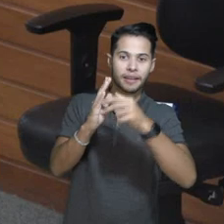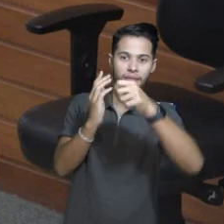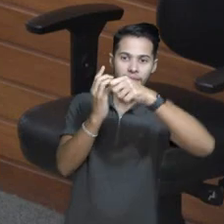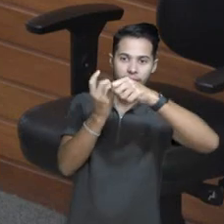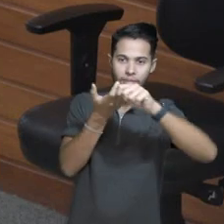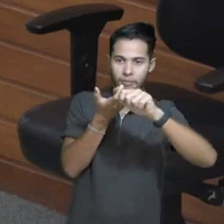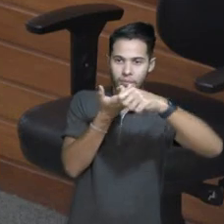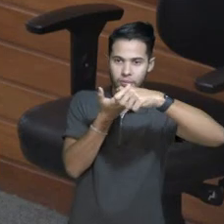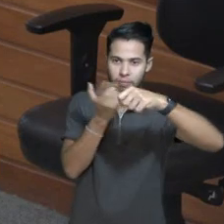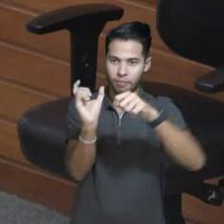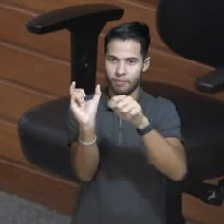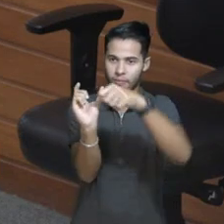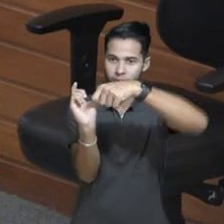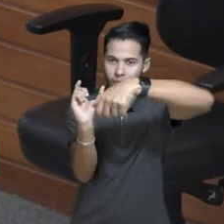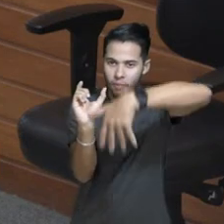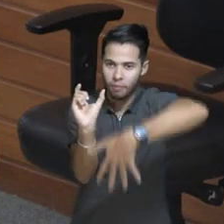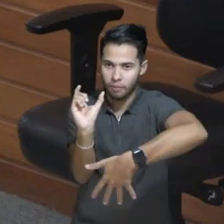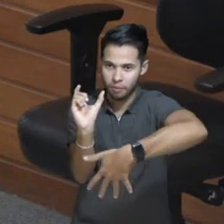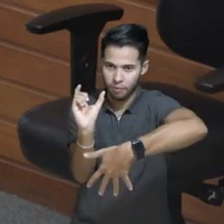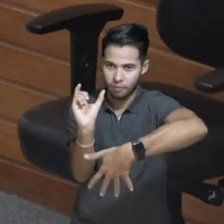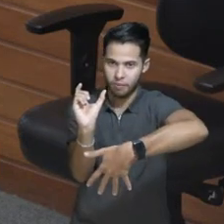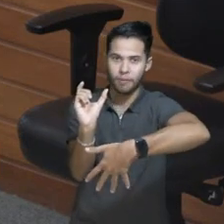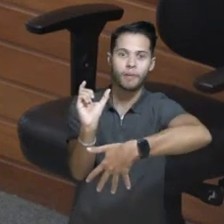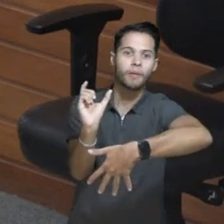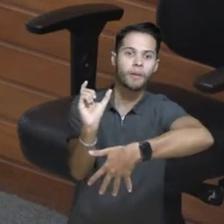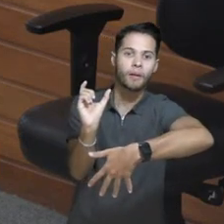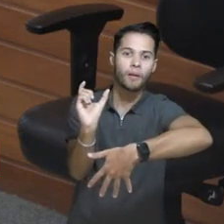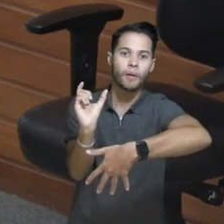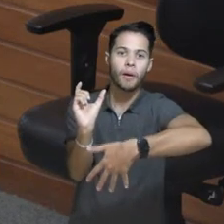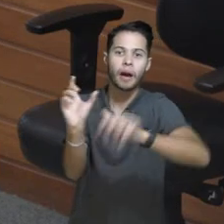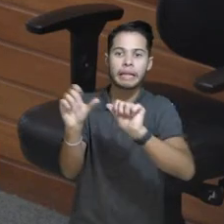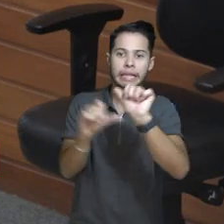transformação ação forma